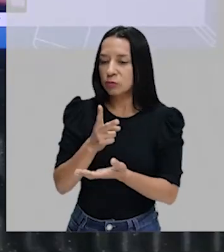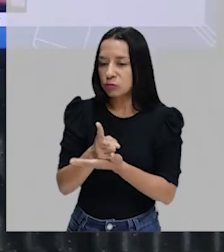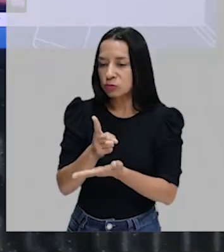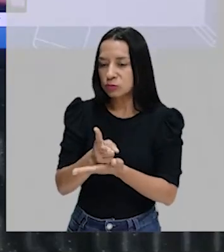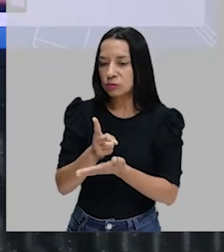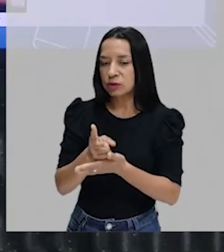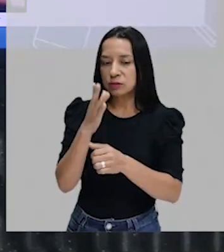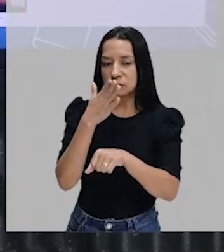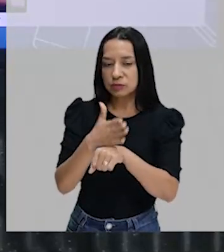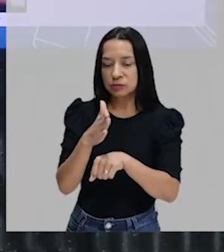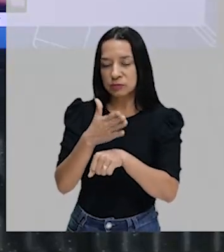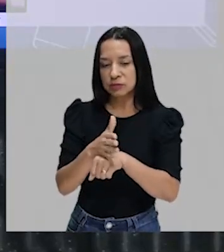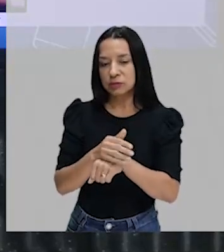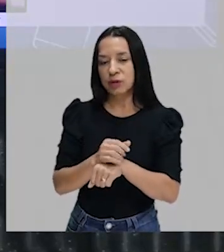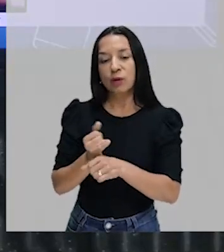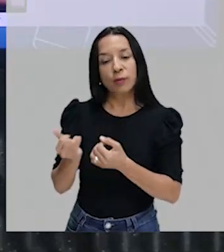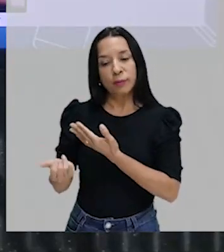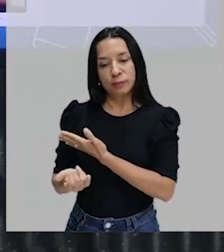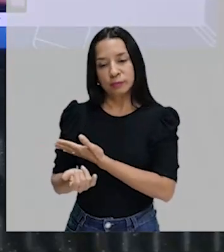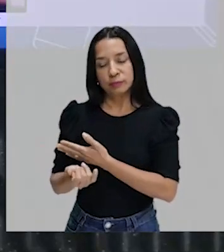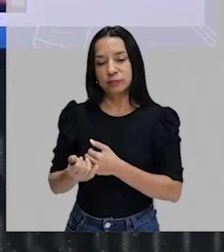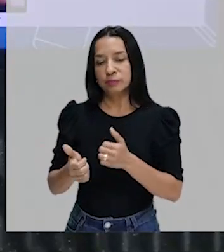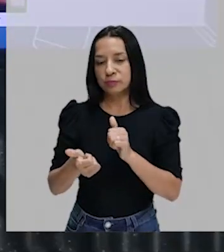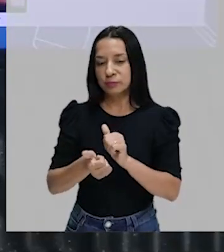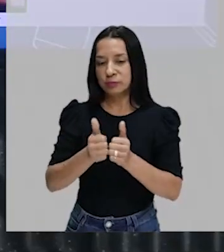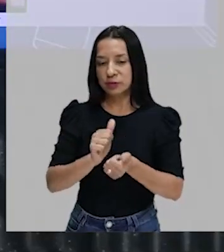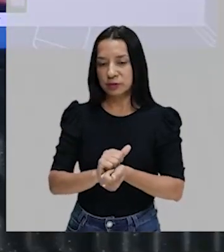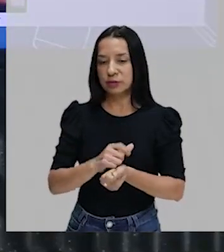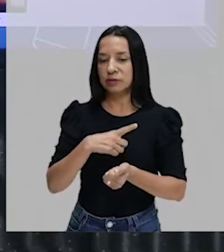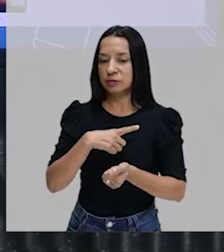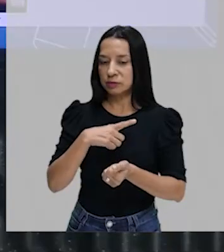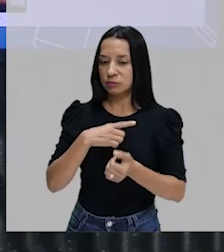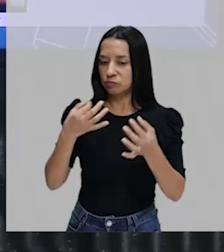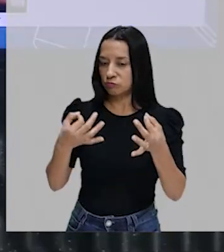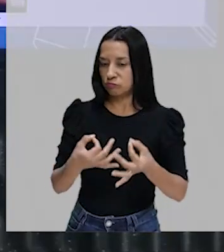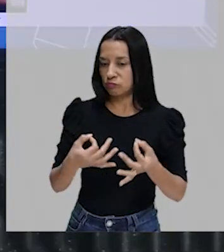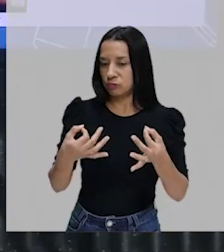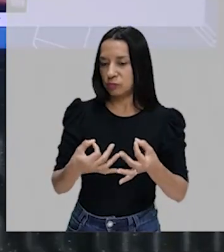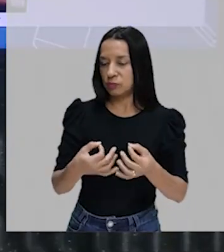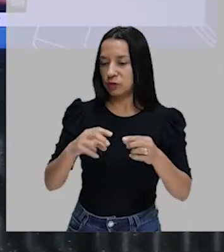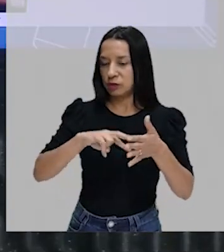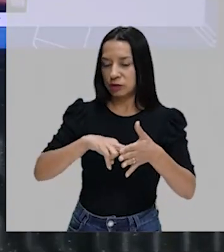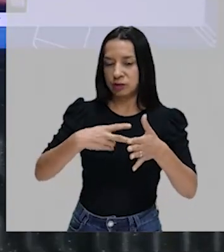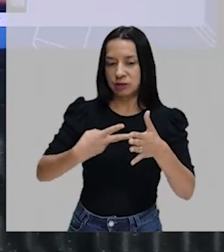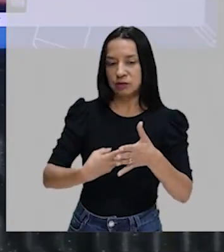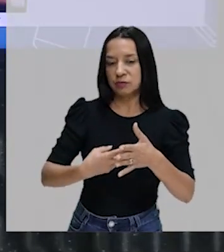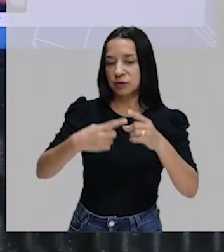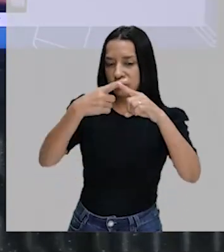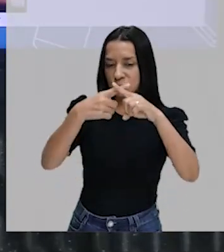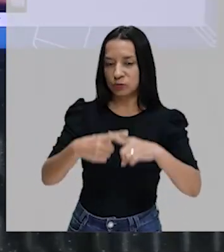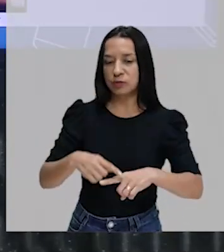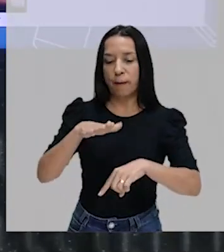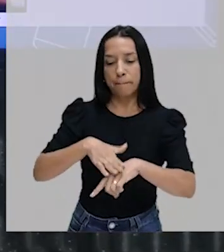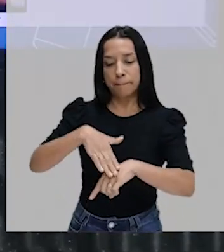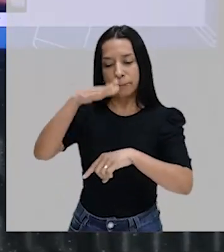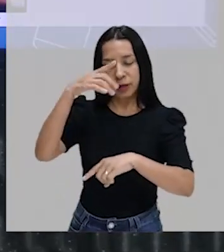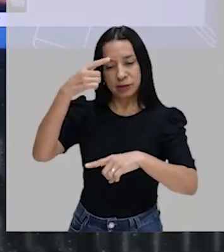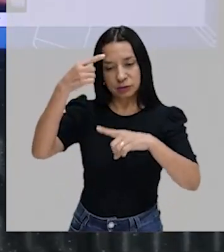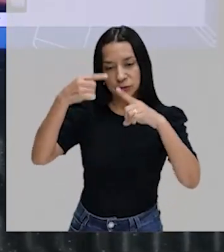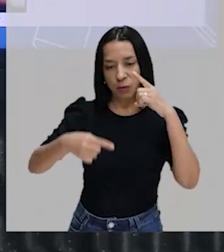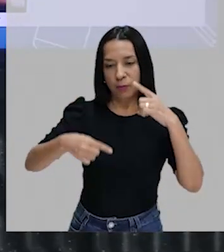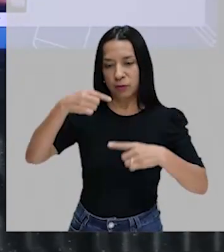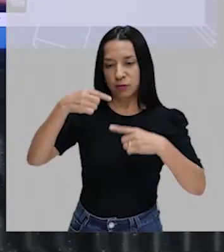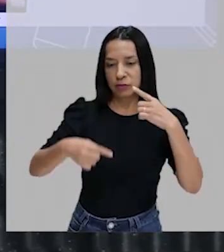um atleta de alto rendimento, manter-se em forma significa disputar mais competições e chegar